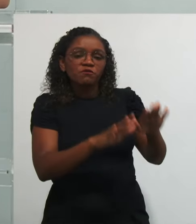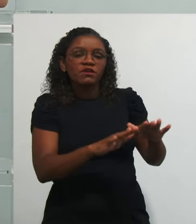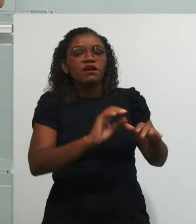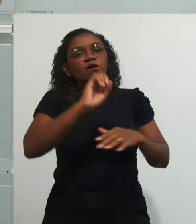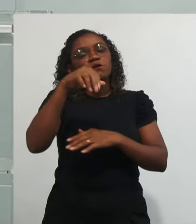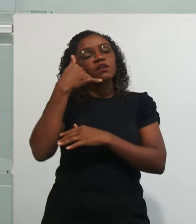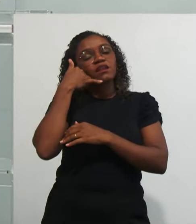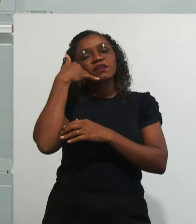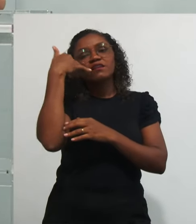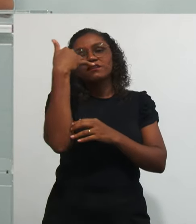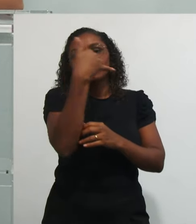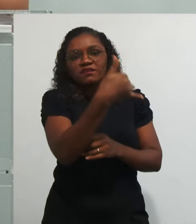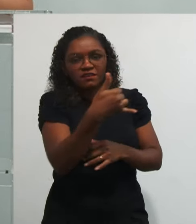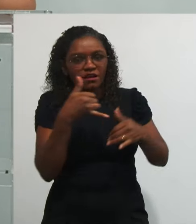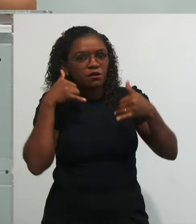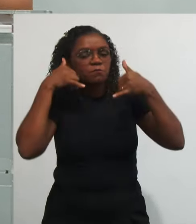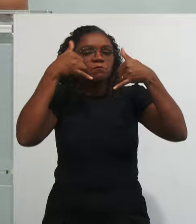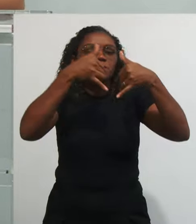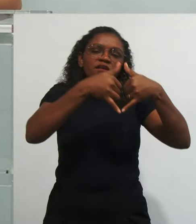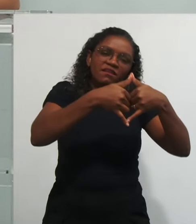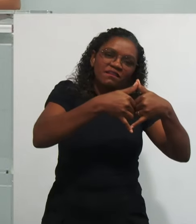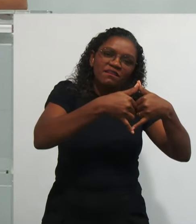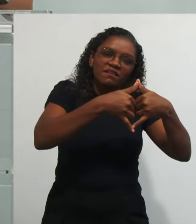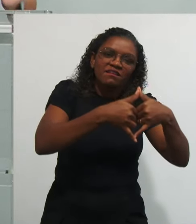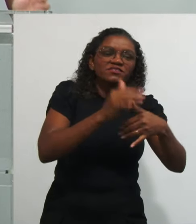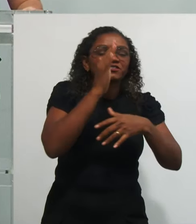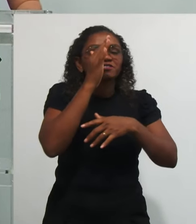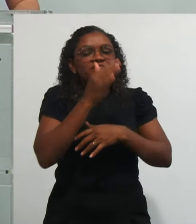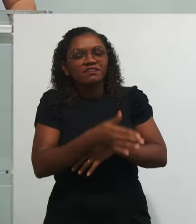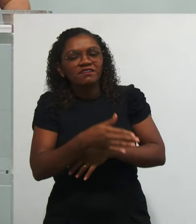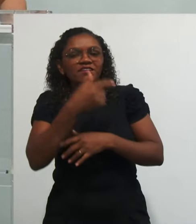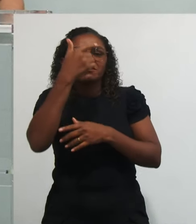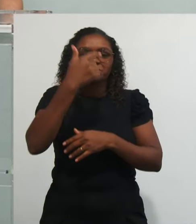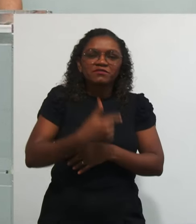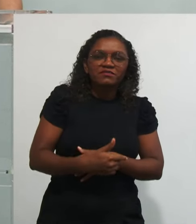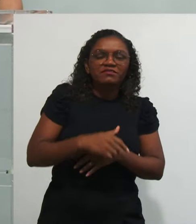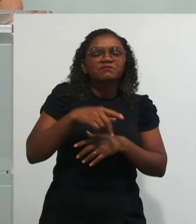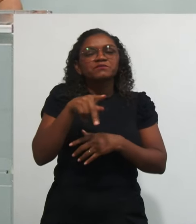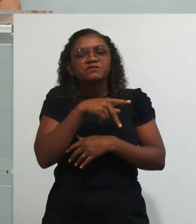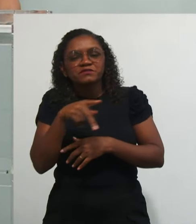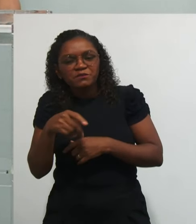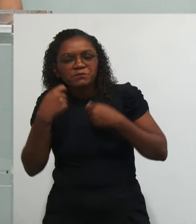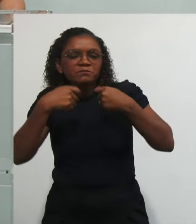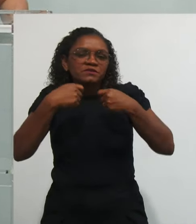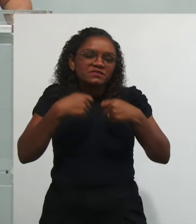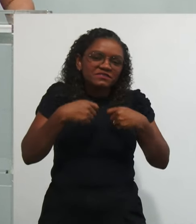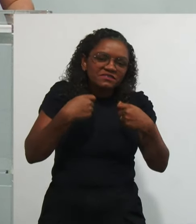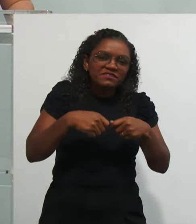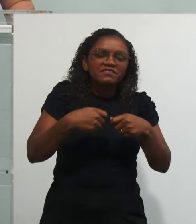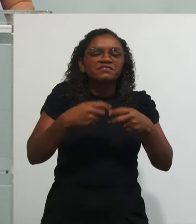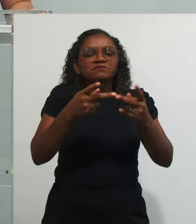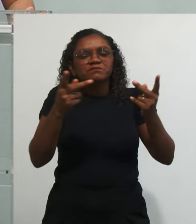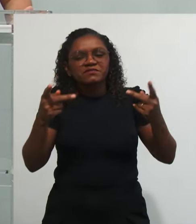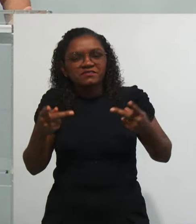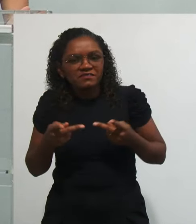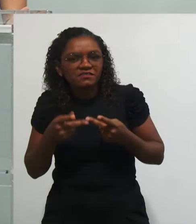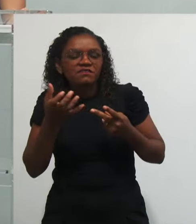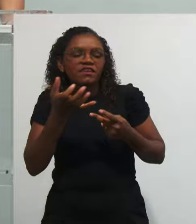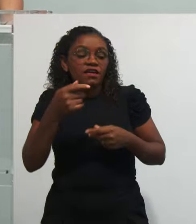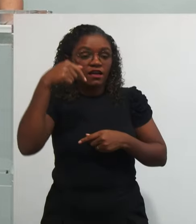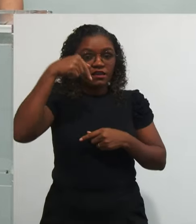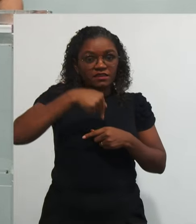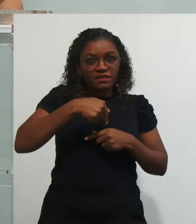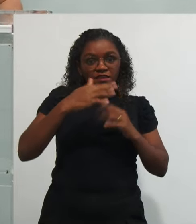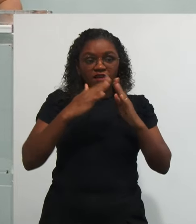telefônico daquele estabelecimento você tinha que ligar Olha eu sou o professor Guilherme eu tô pedindo uma p pizza eu quero que entregue essa